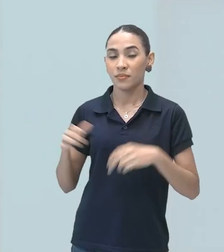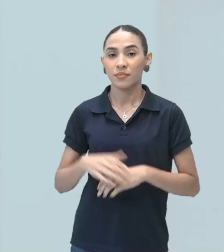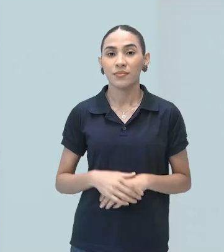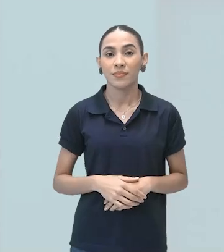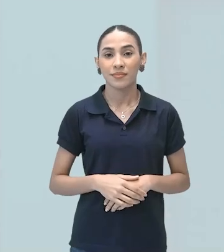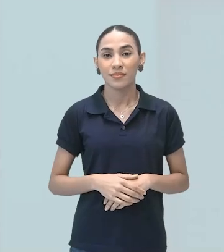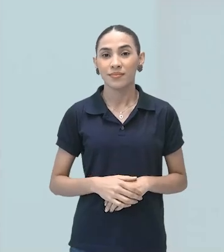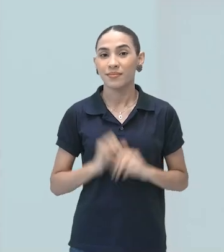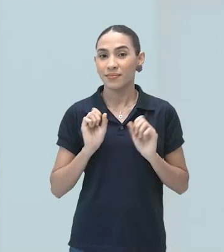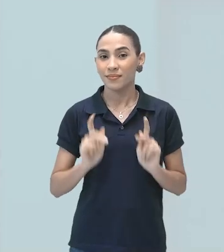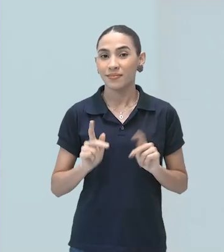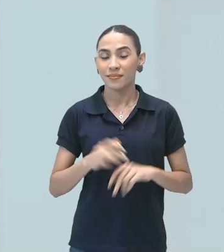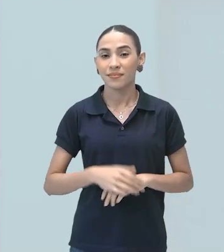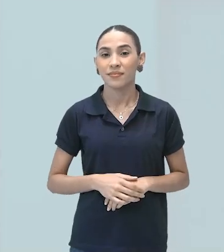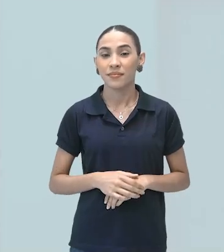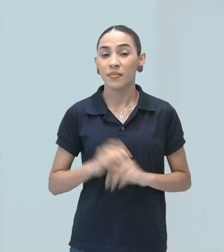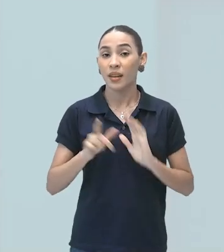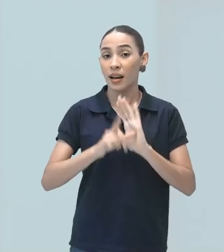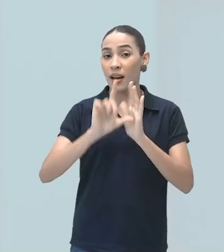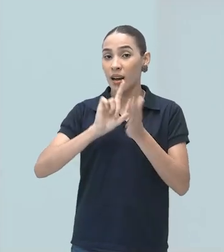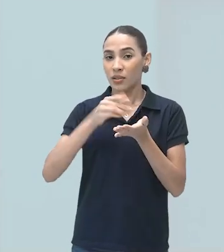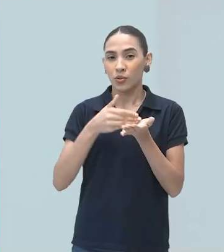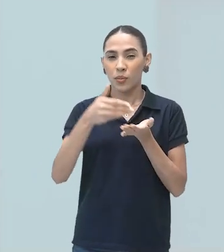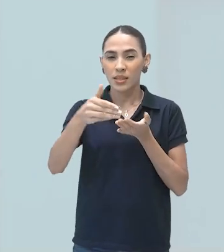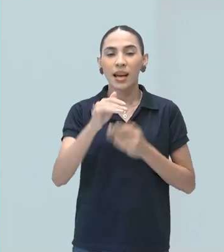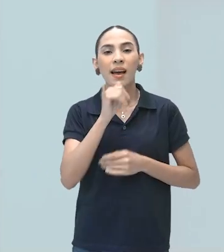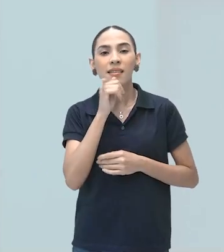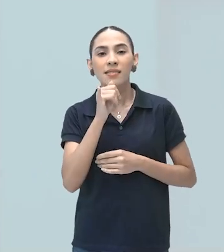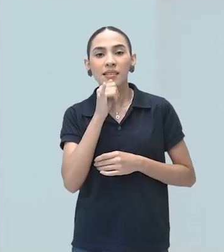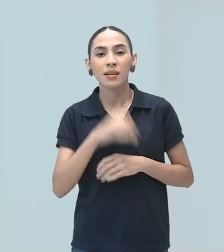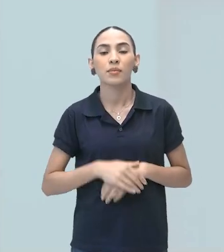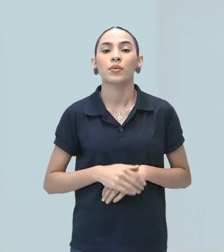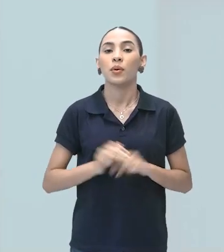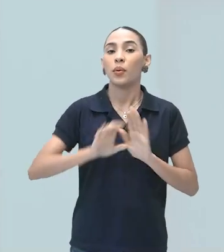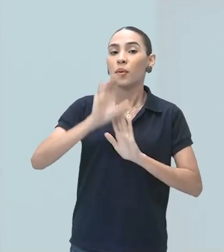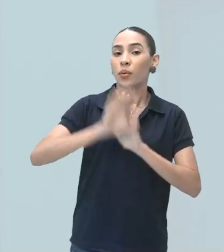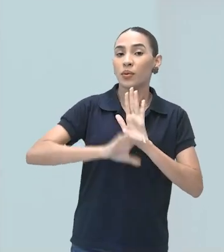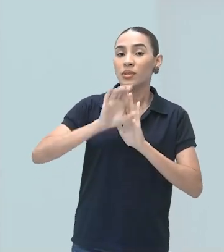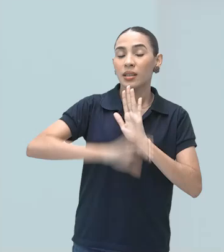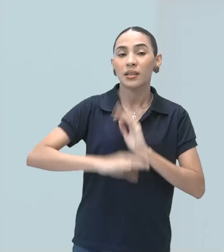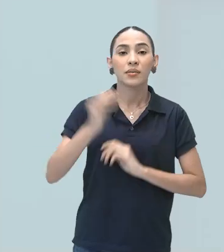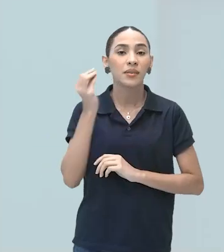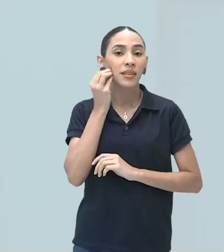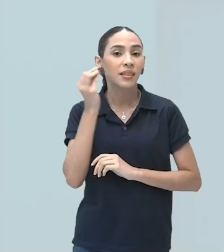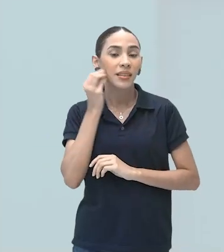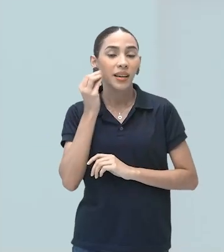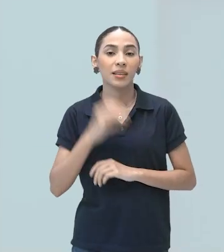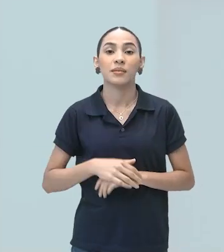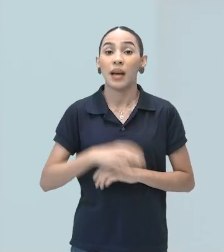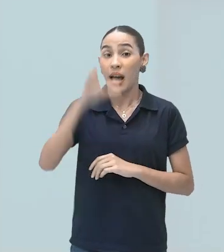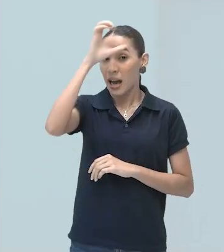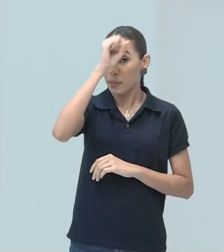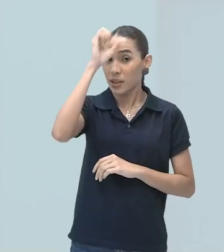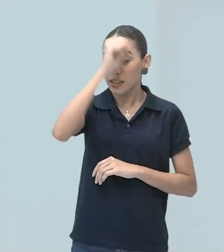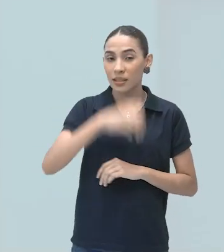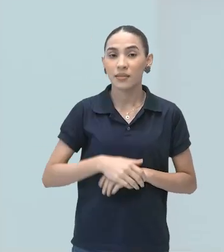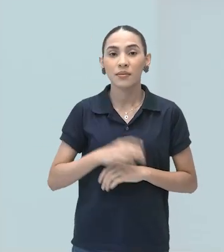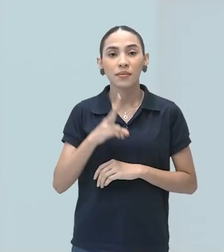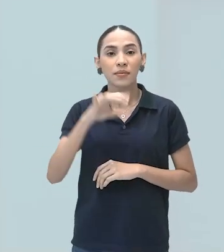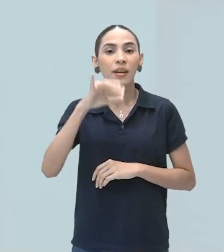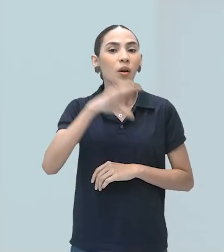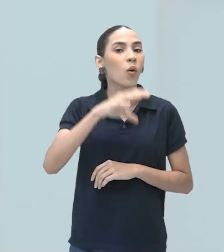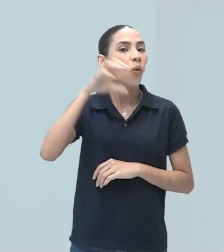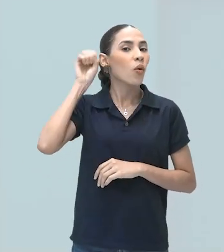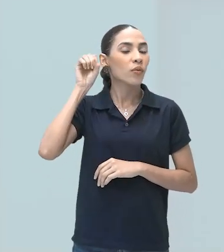subordinação. Perfeito? E antes da gente partir para exemplos, falar sobre conceitos, tentar definir tudo isso, a gente vai